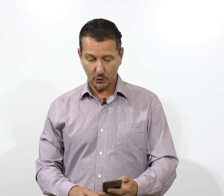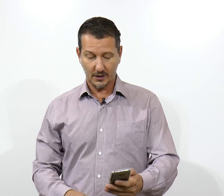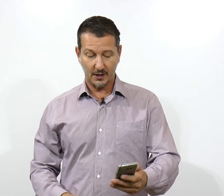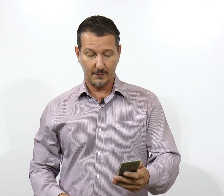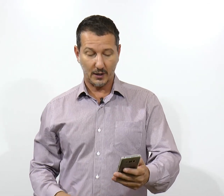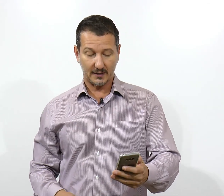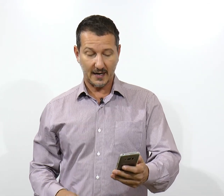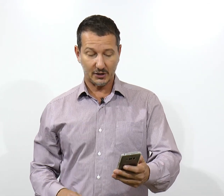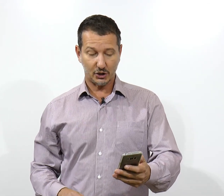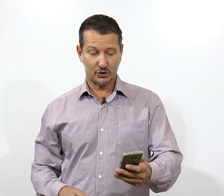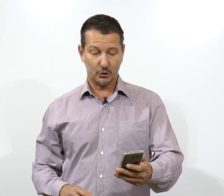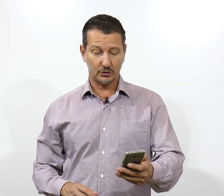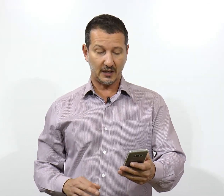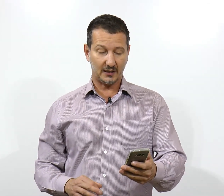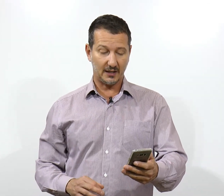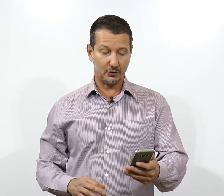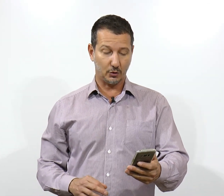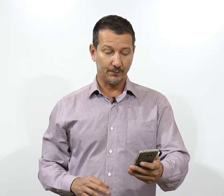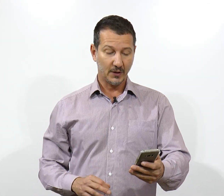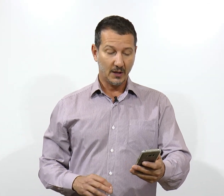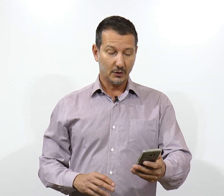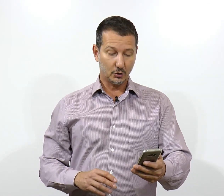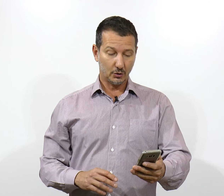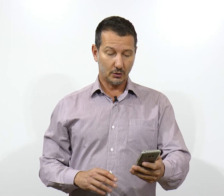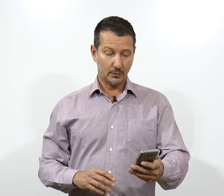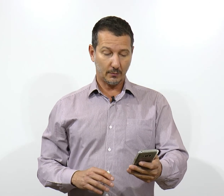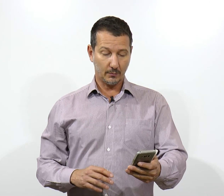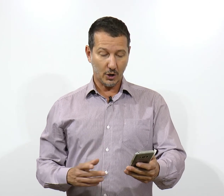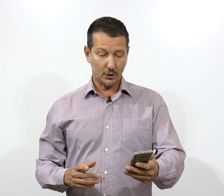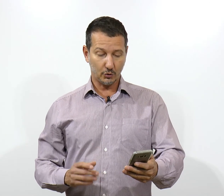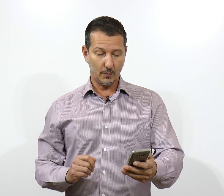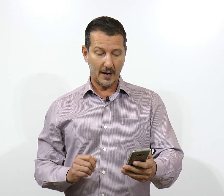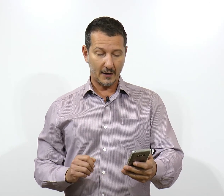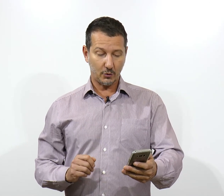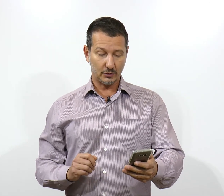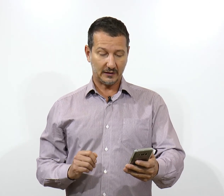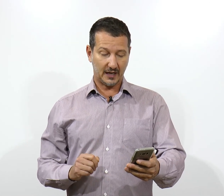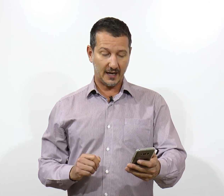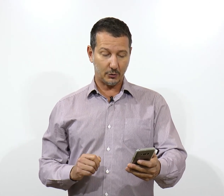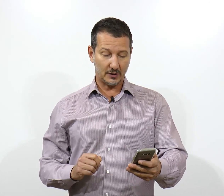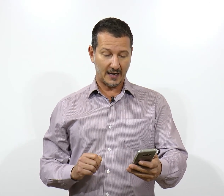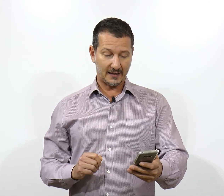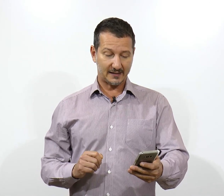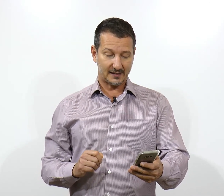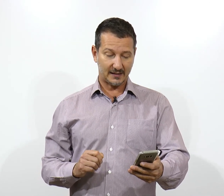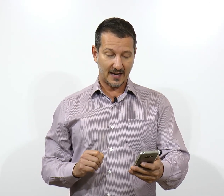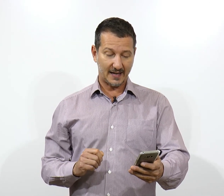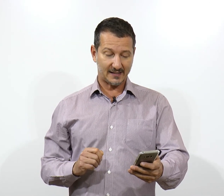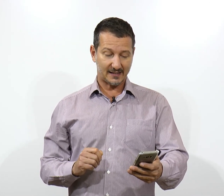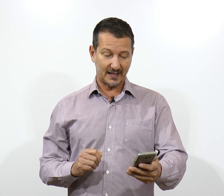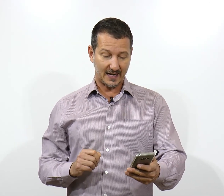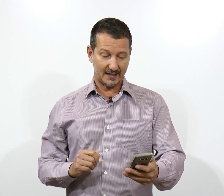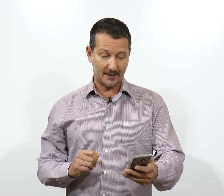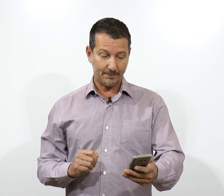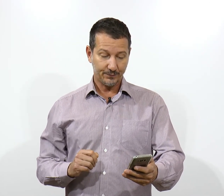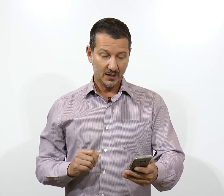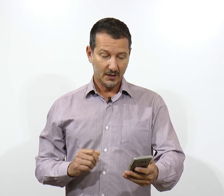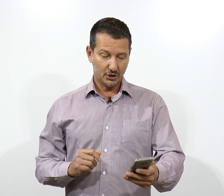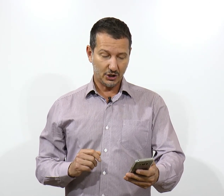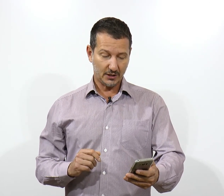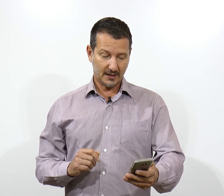savanini ela comentou aqui boa tarde estou treinando moro no bairro treino na na